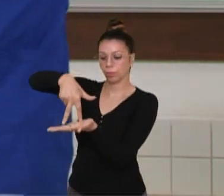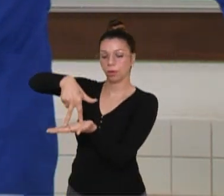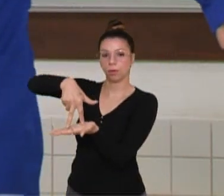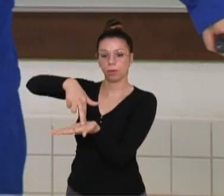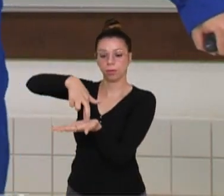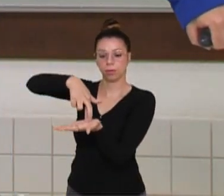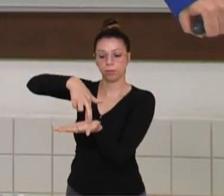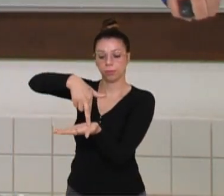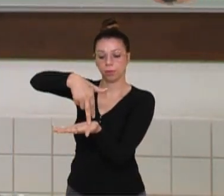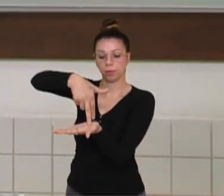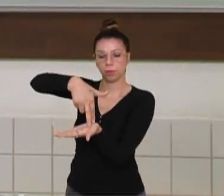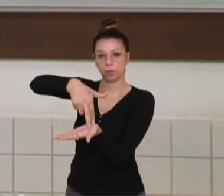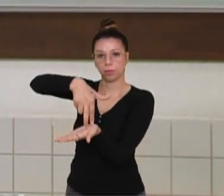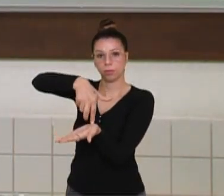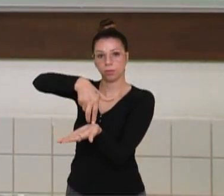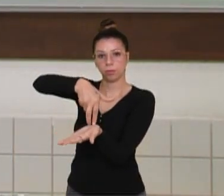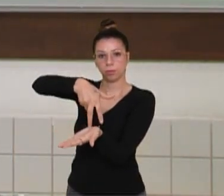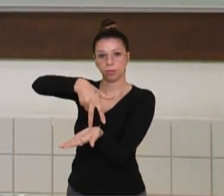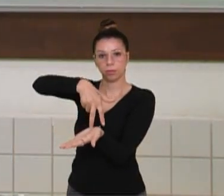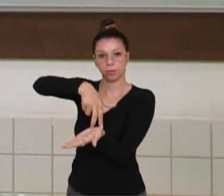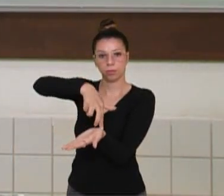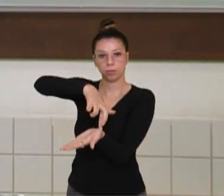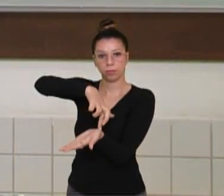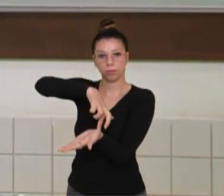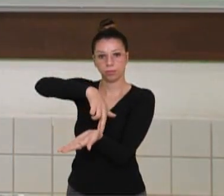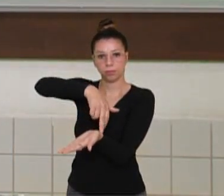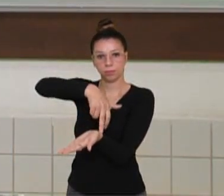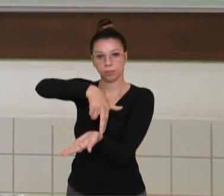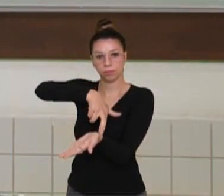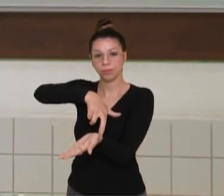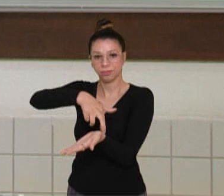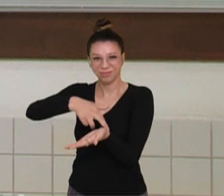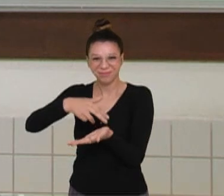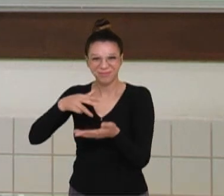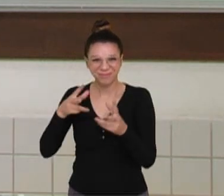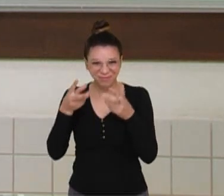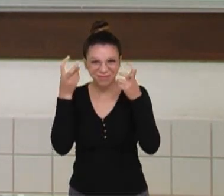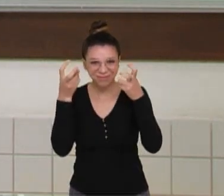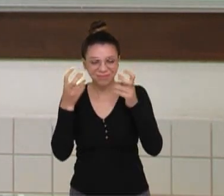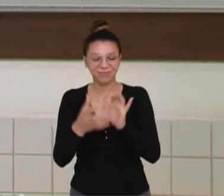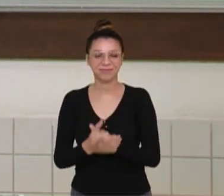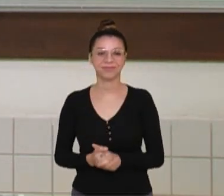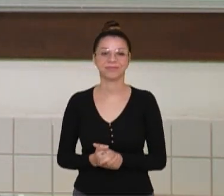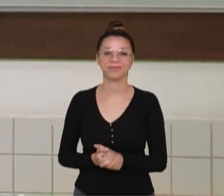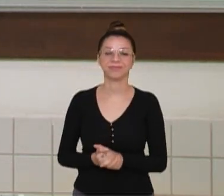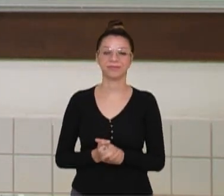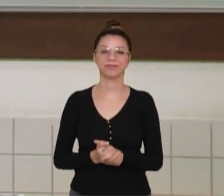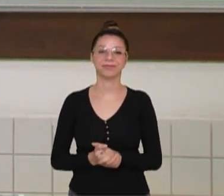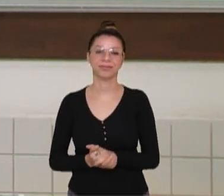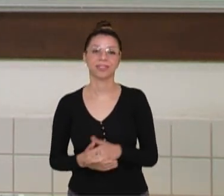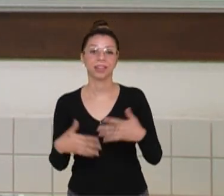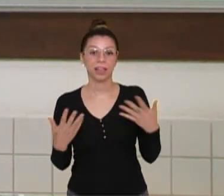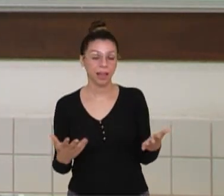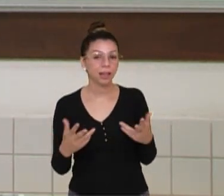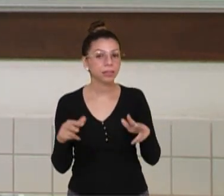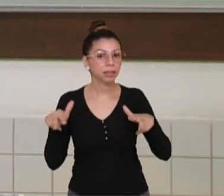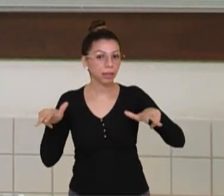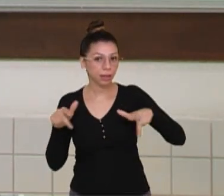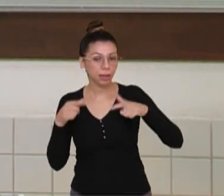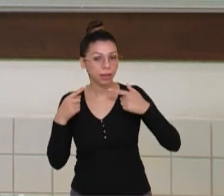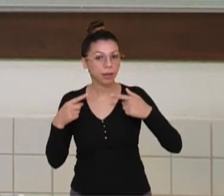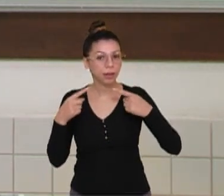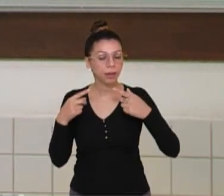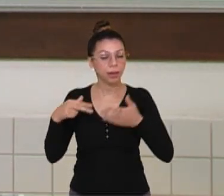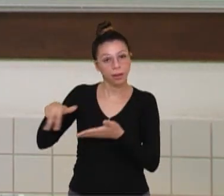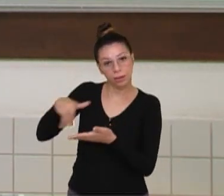Para frente, para trás, cruzou, para o lado. Ok? Então, esse é o passo da ciranda.